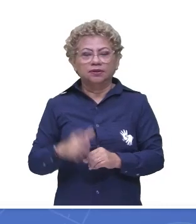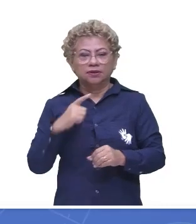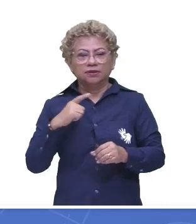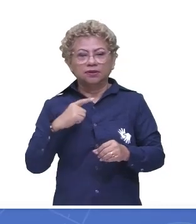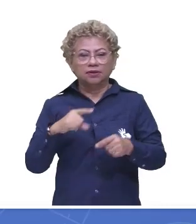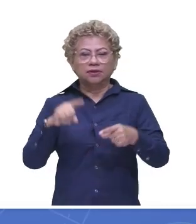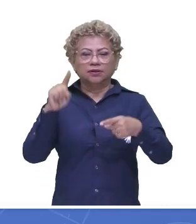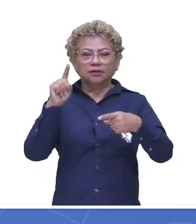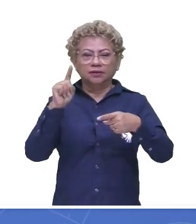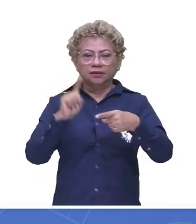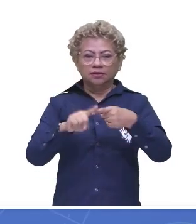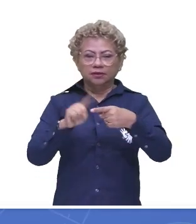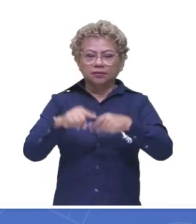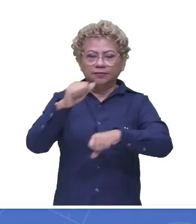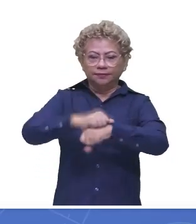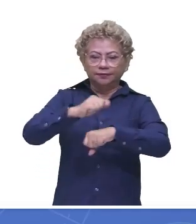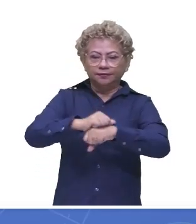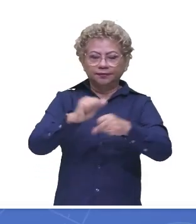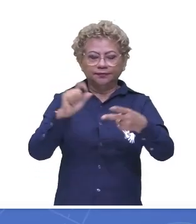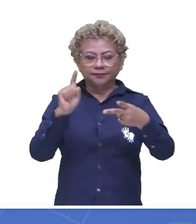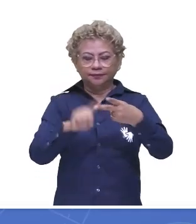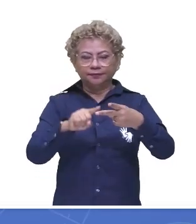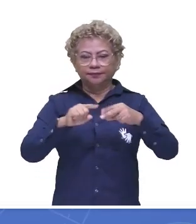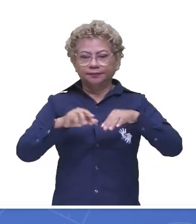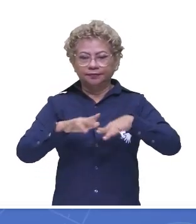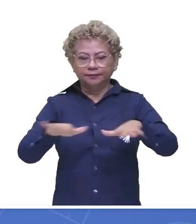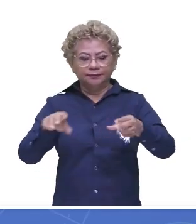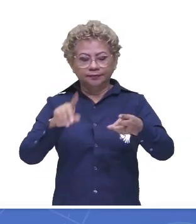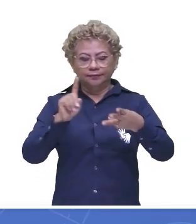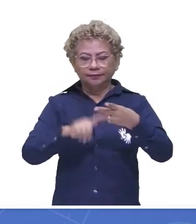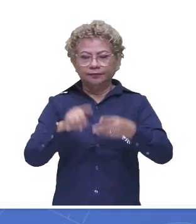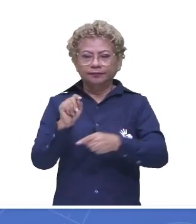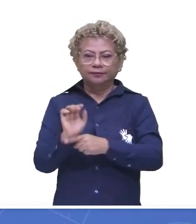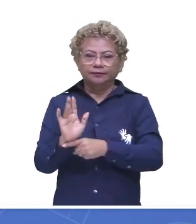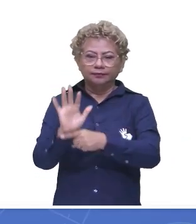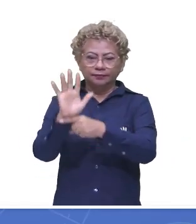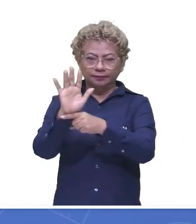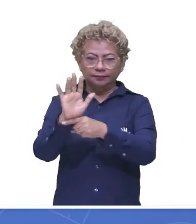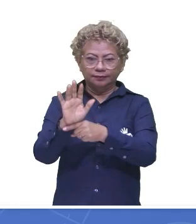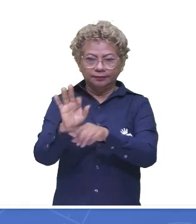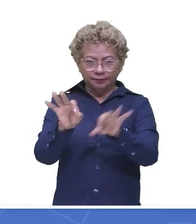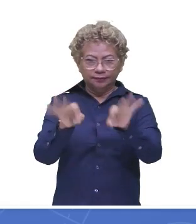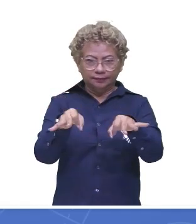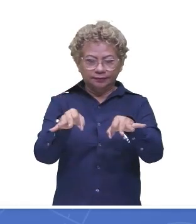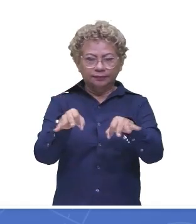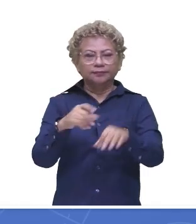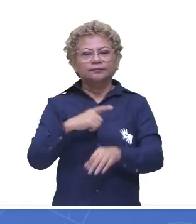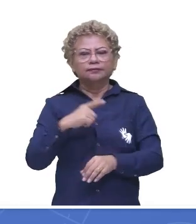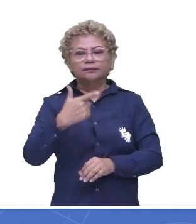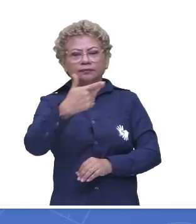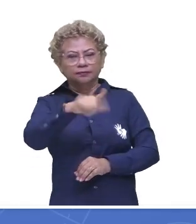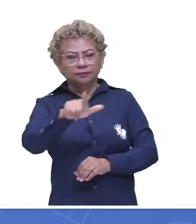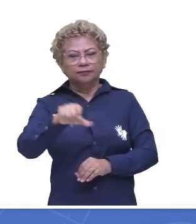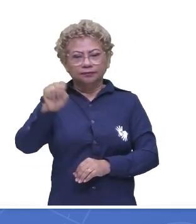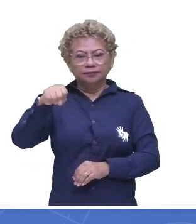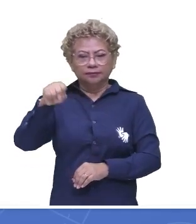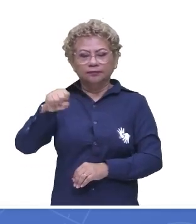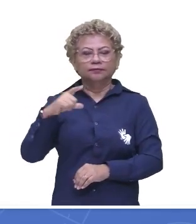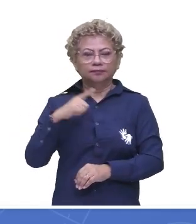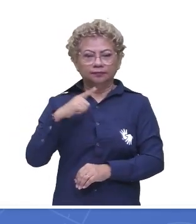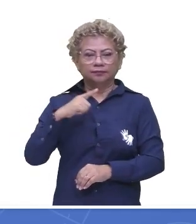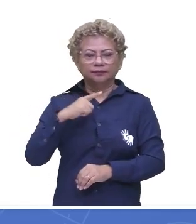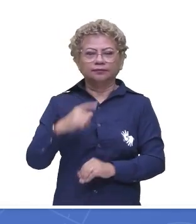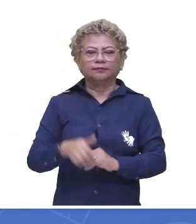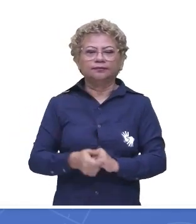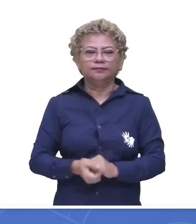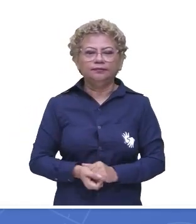são os estados da matéria? Sólido, líquido, gasoso, beleza? Temos outros estados físicos da matéria? Temos, por exemplo, o plasma é